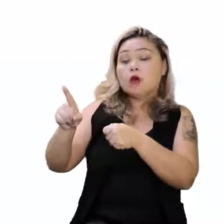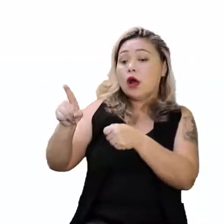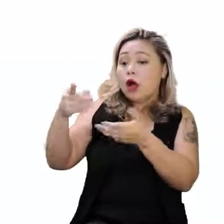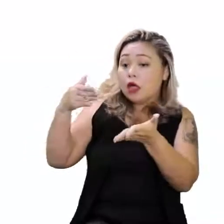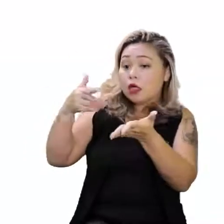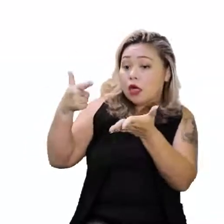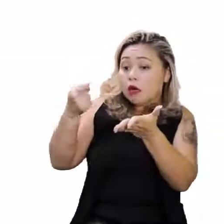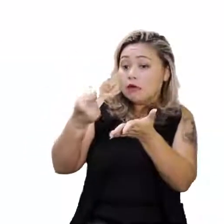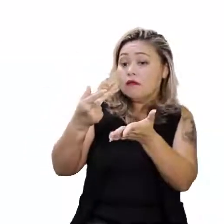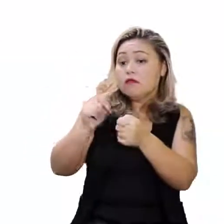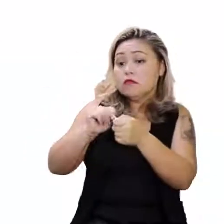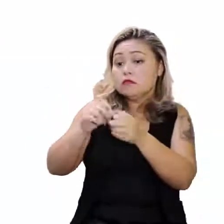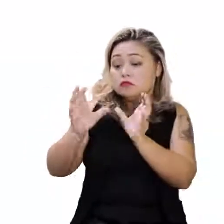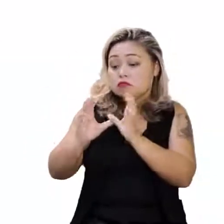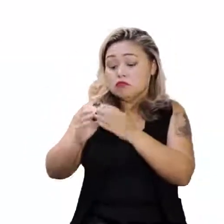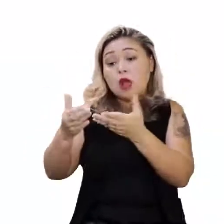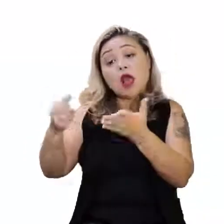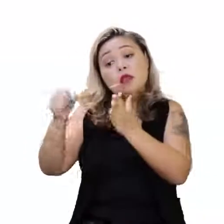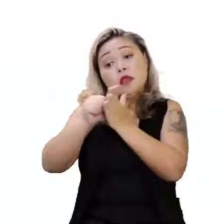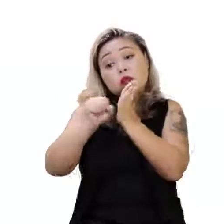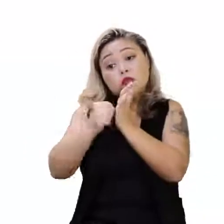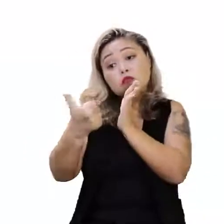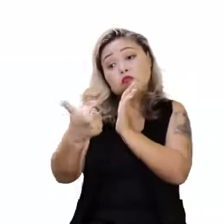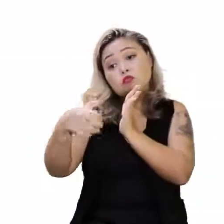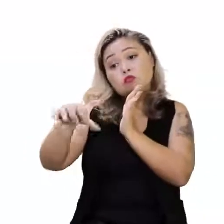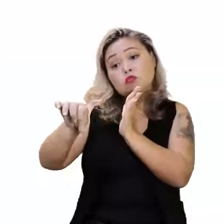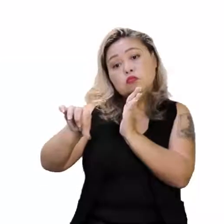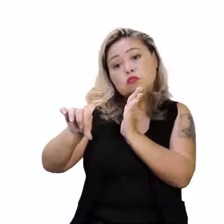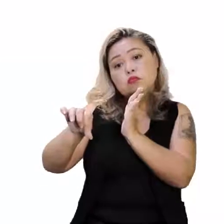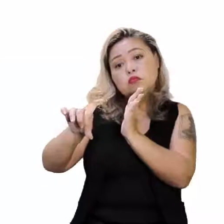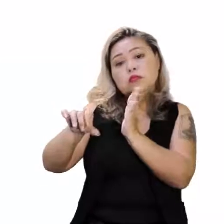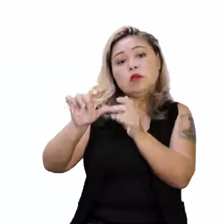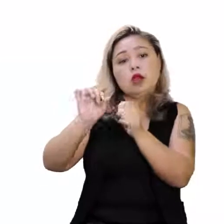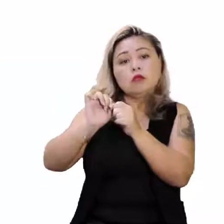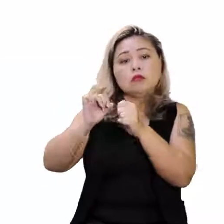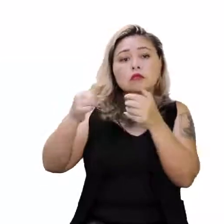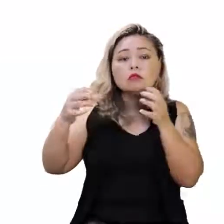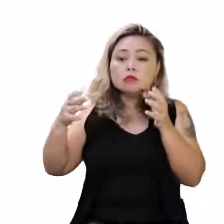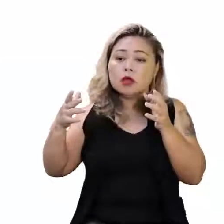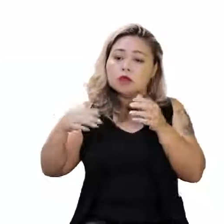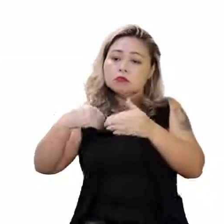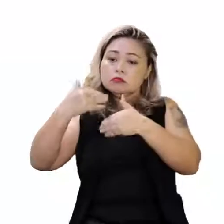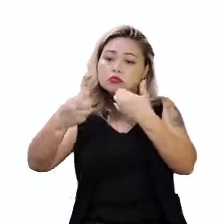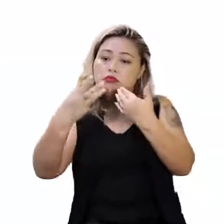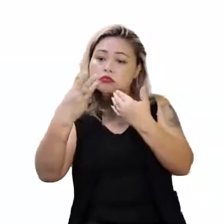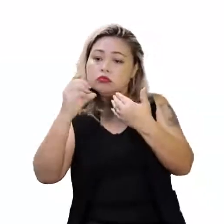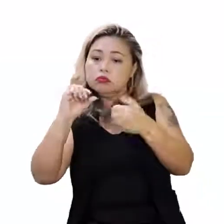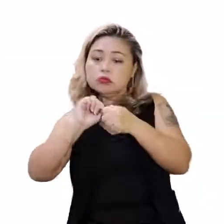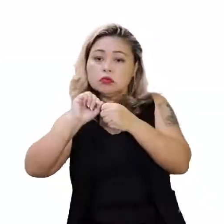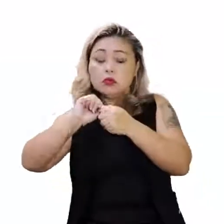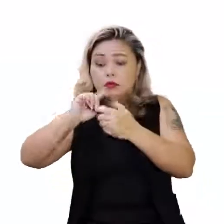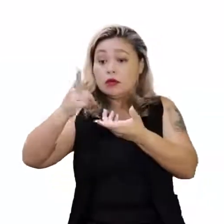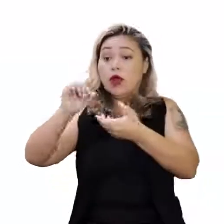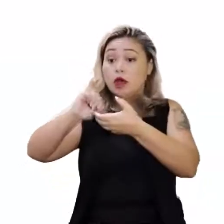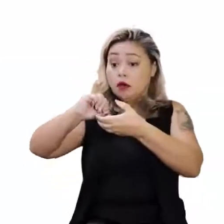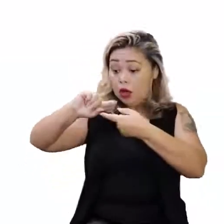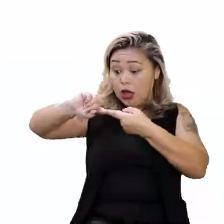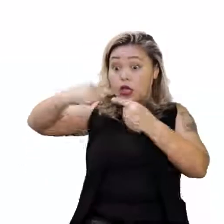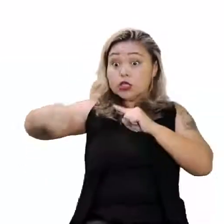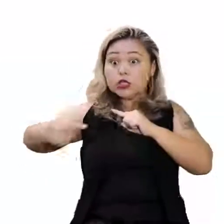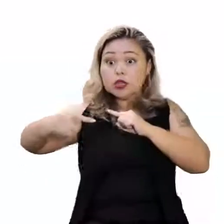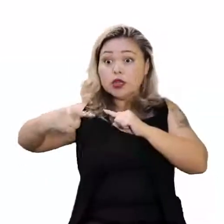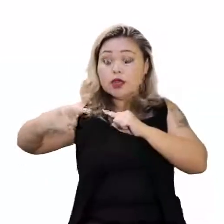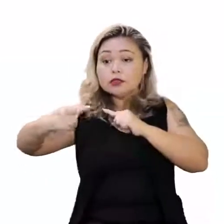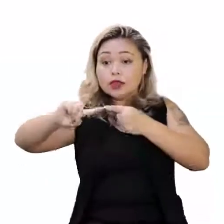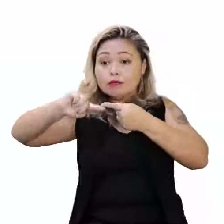século XIX. Suas populações já ultrapassaram 30 mil desde então, mas seus genes ainda carregam essas marcas do gargalo. Então,